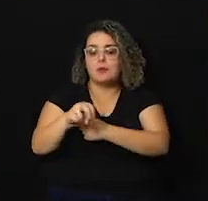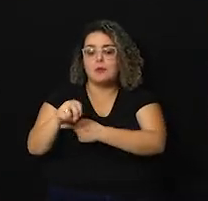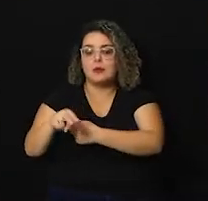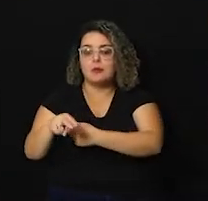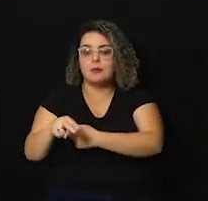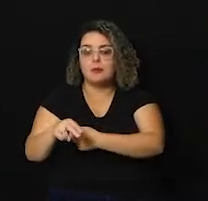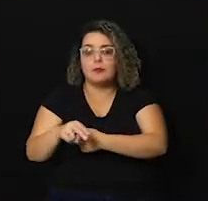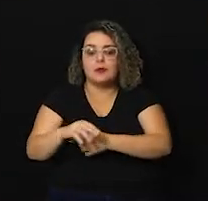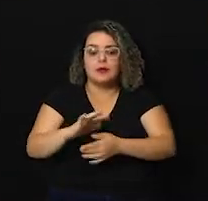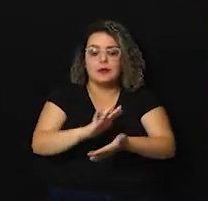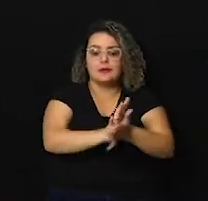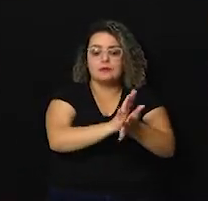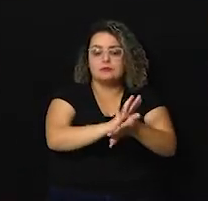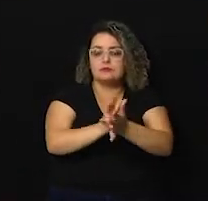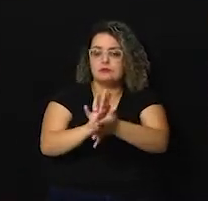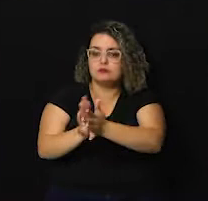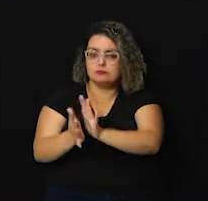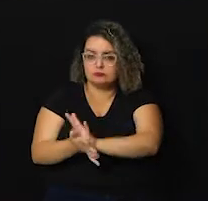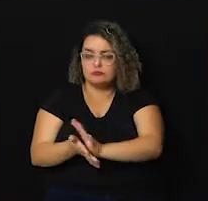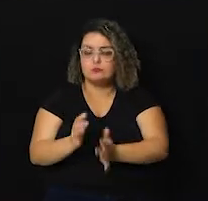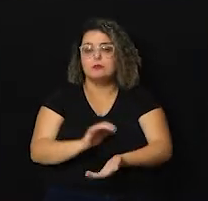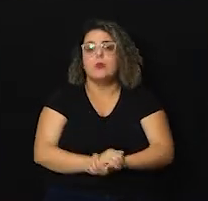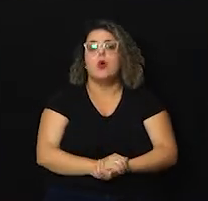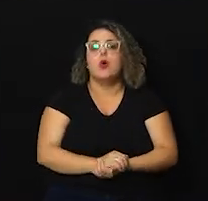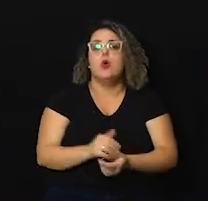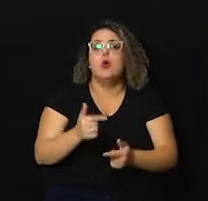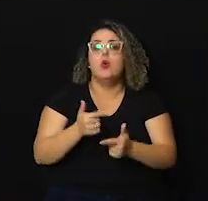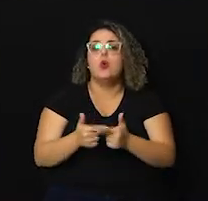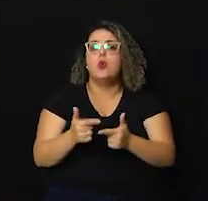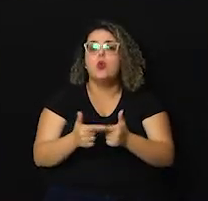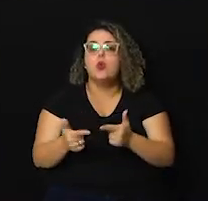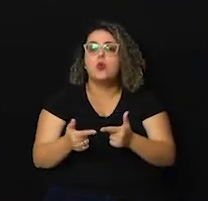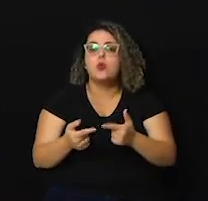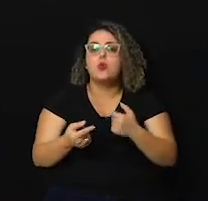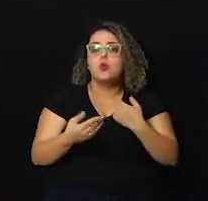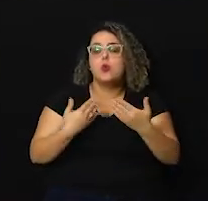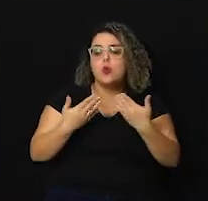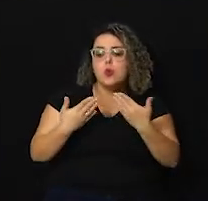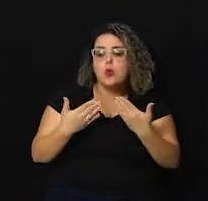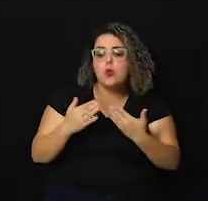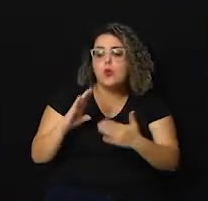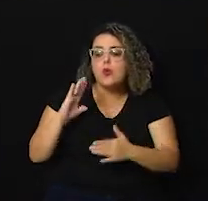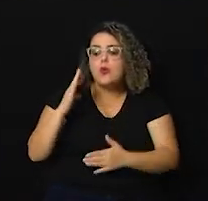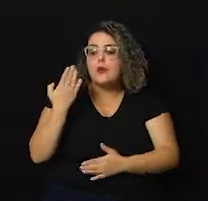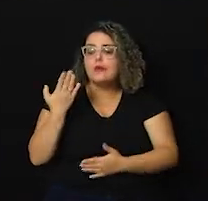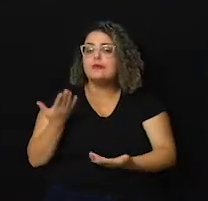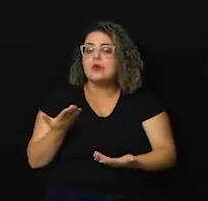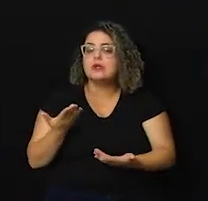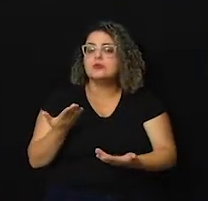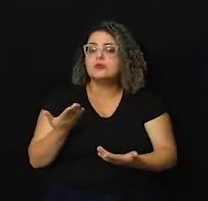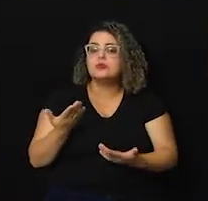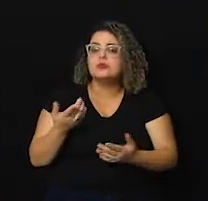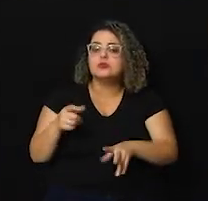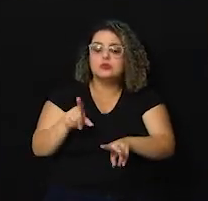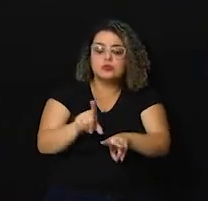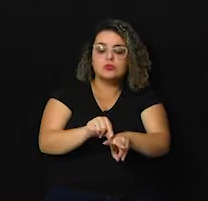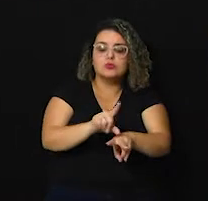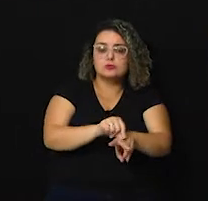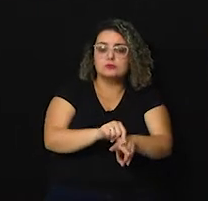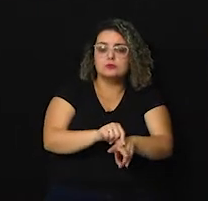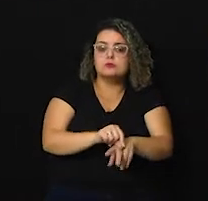e sobraria alimentos para a humanidade. O problema é que o argumento é falso nos dois sentidos,